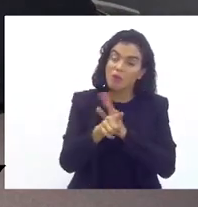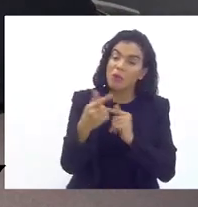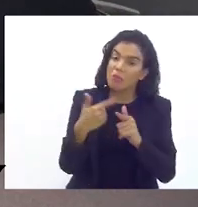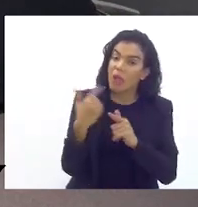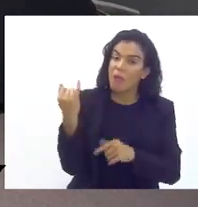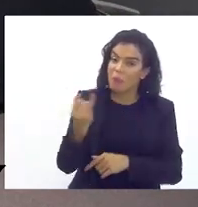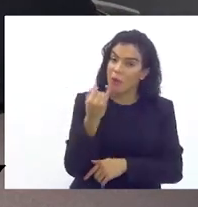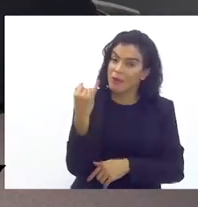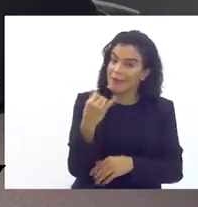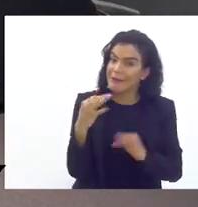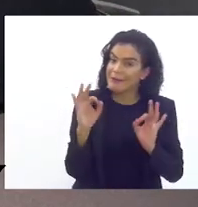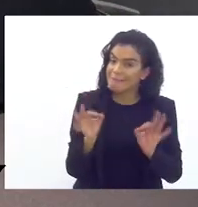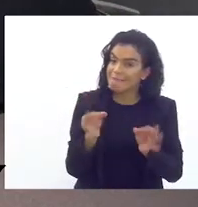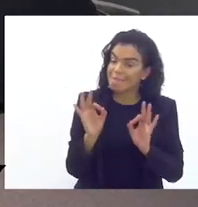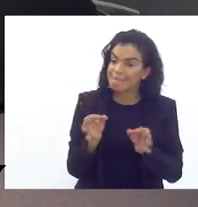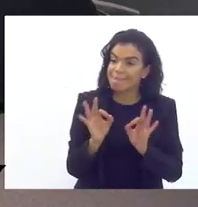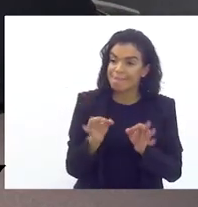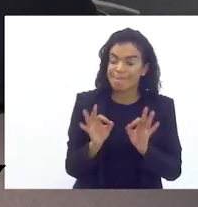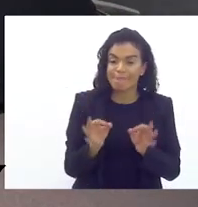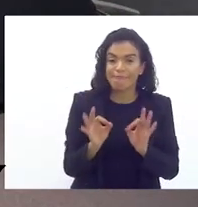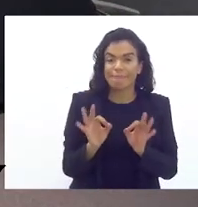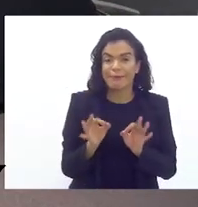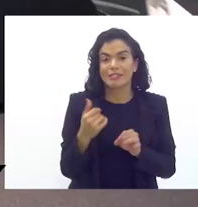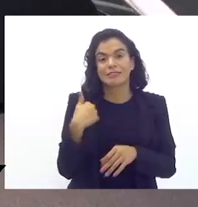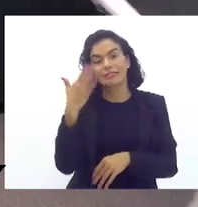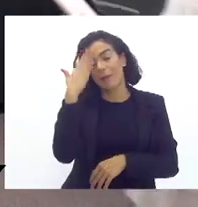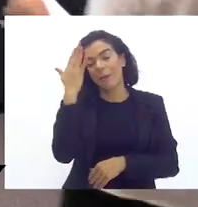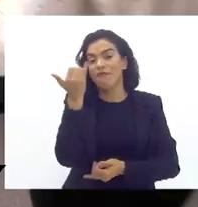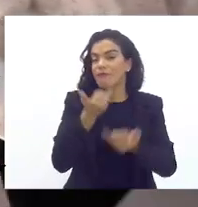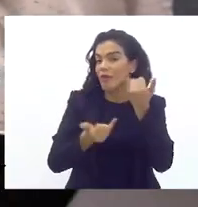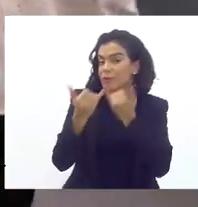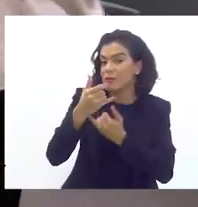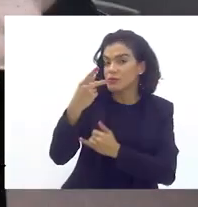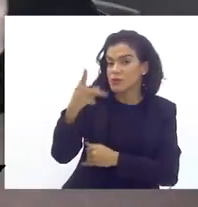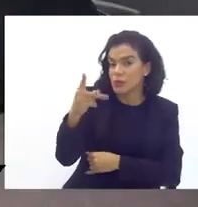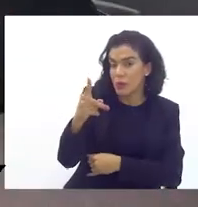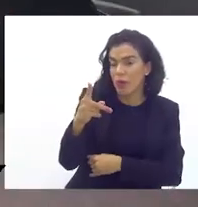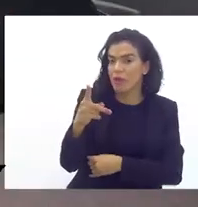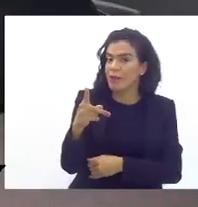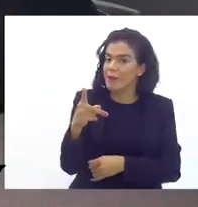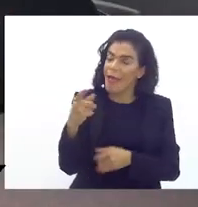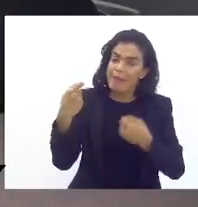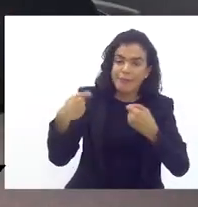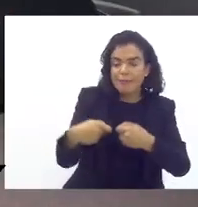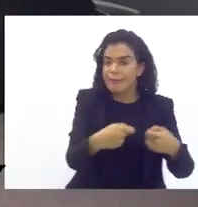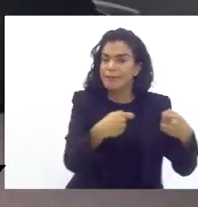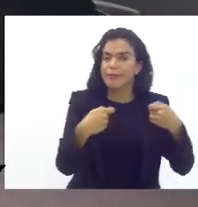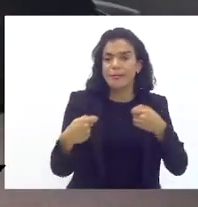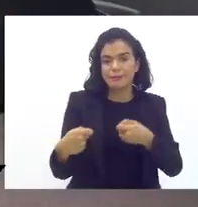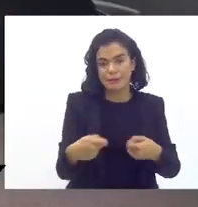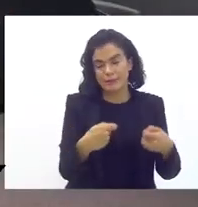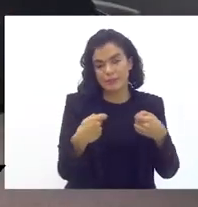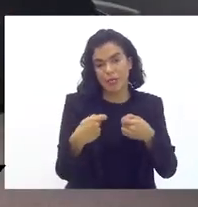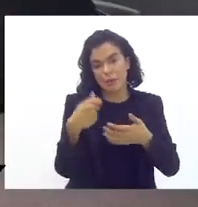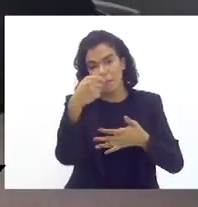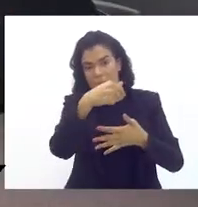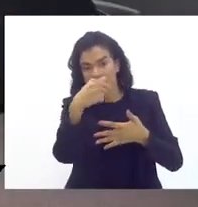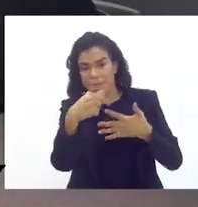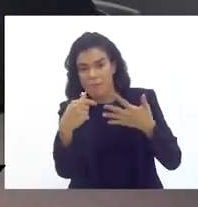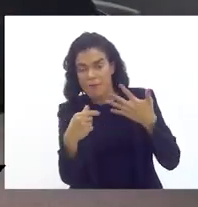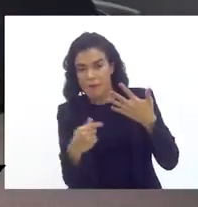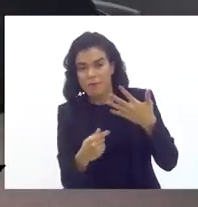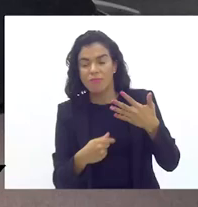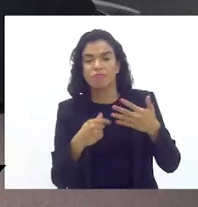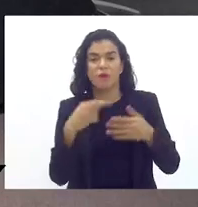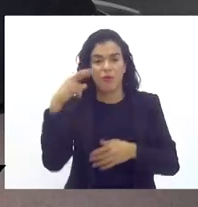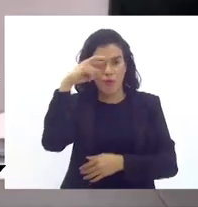é importante conhecer essa posição sua de que é realmente imprescindível esses outros Passos todos